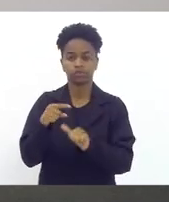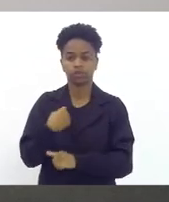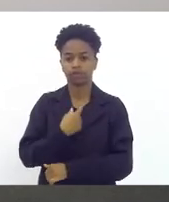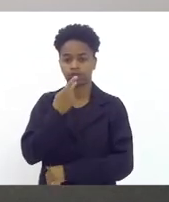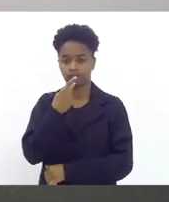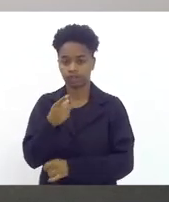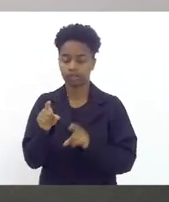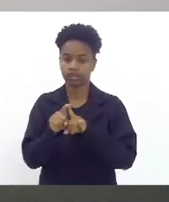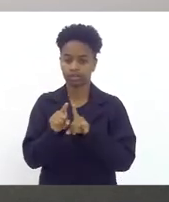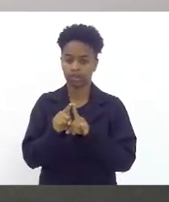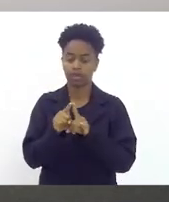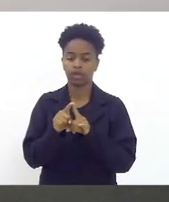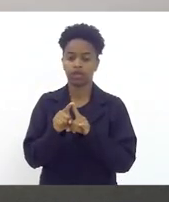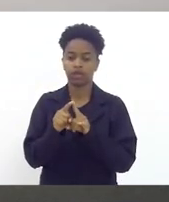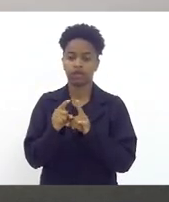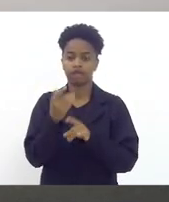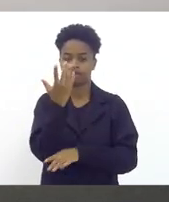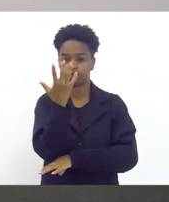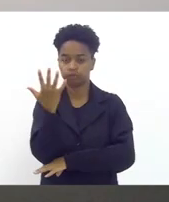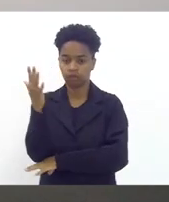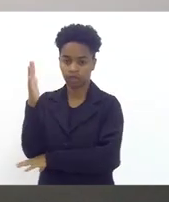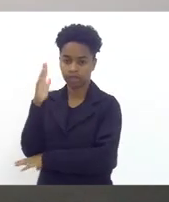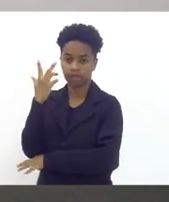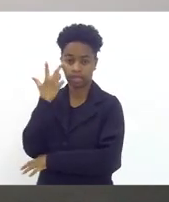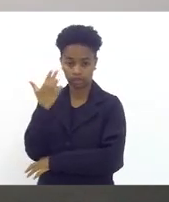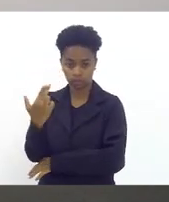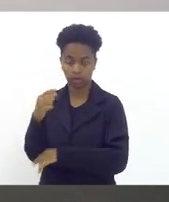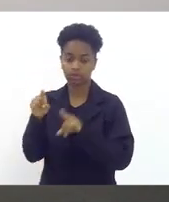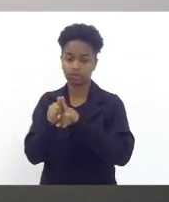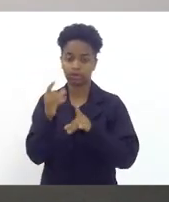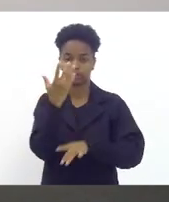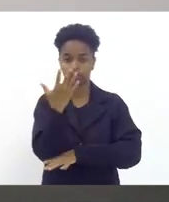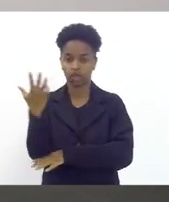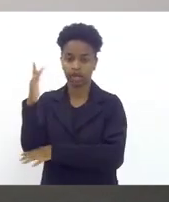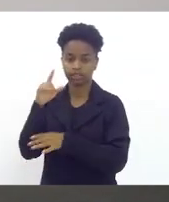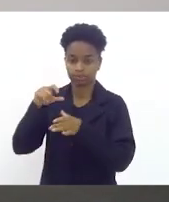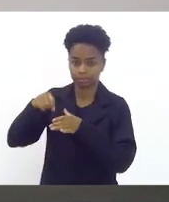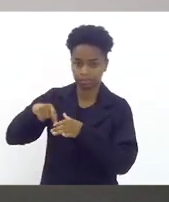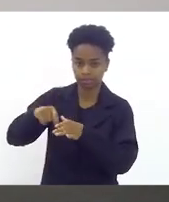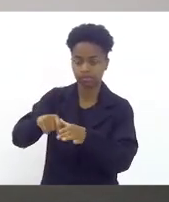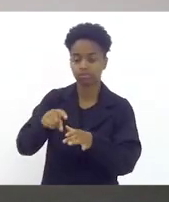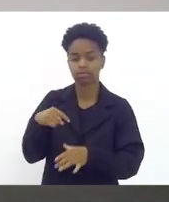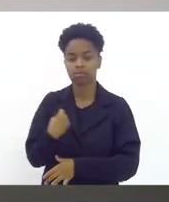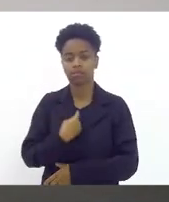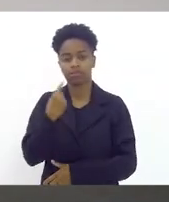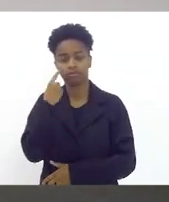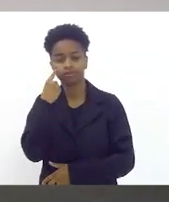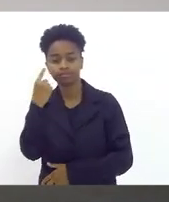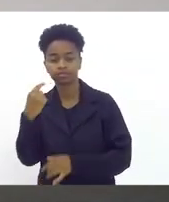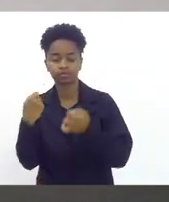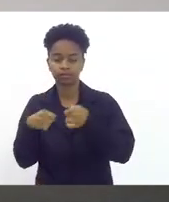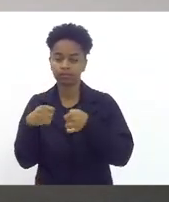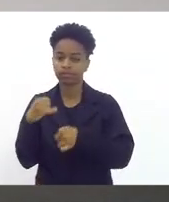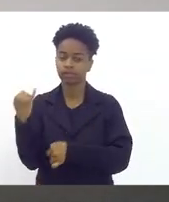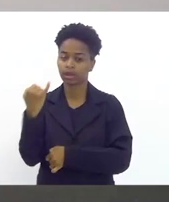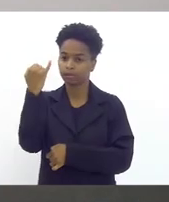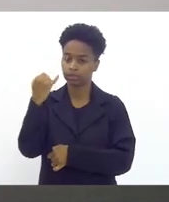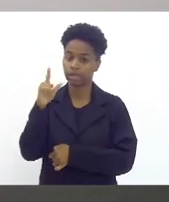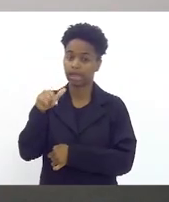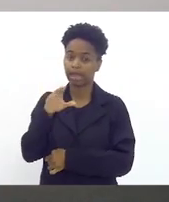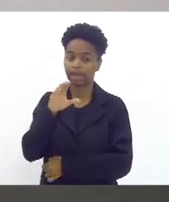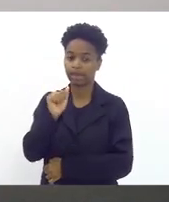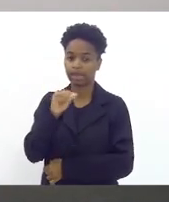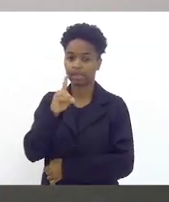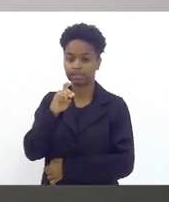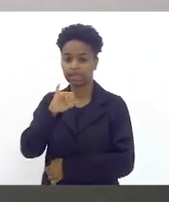tá falando tanto de florestas nativas quanto de florestas plantadas e aí da importância de pensar que isso é uma cadeia né